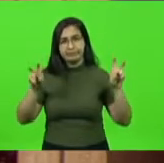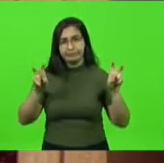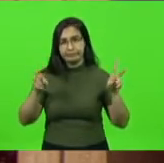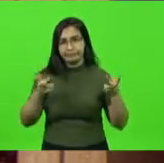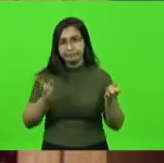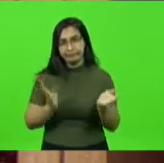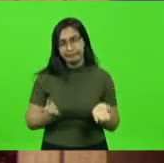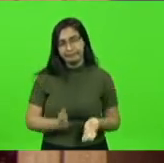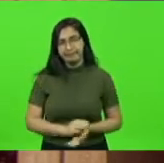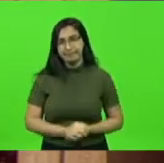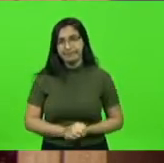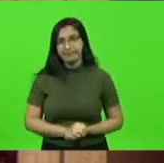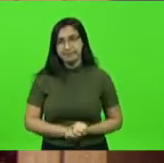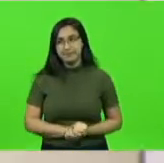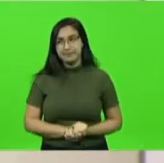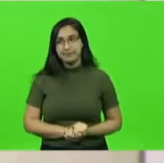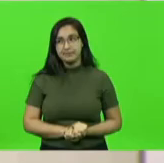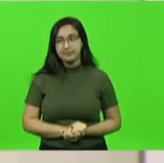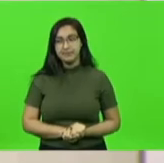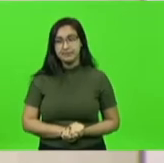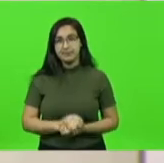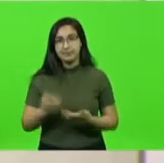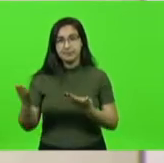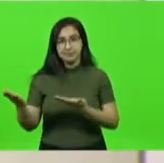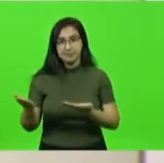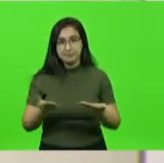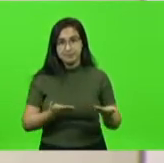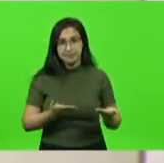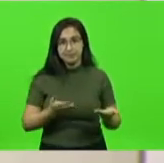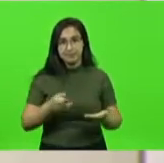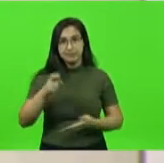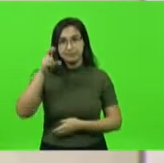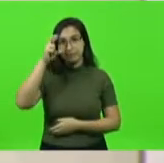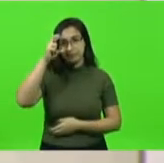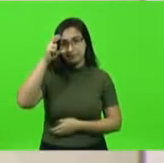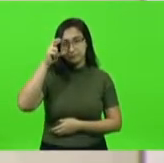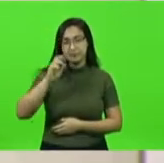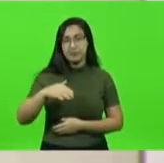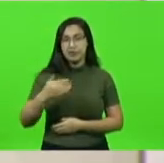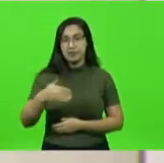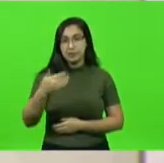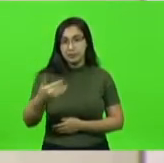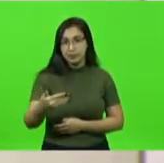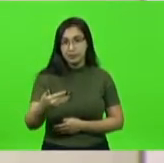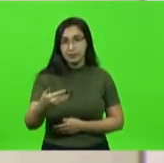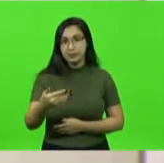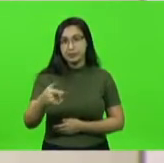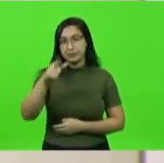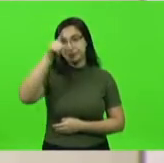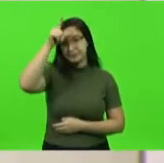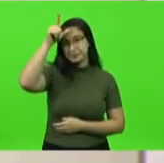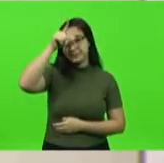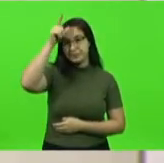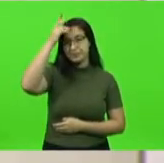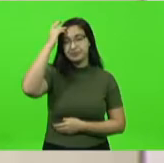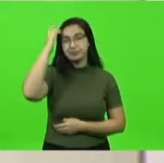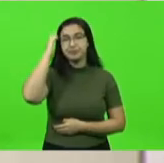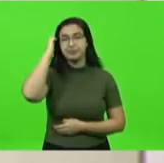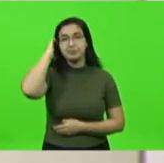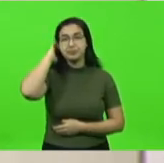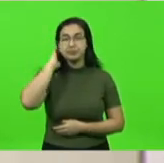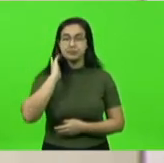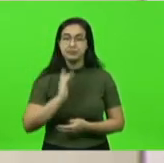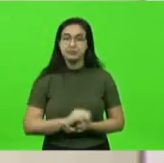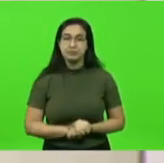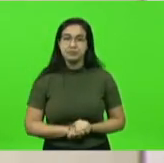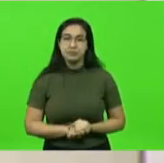presidente. Senhor presidente. Senhor presidente. Com a palavra, deputado Ricardo Alba, na sequência, deputado Sargento Lima. Senhor presidente,